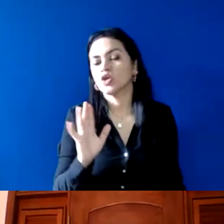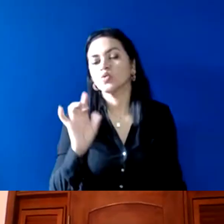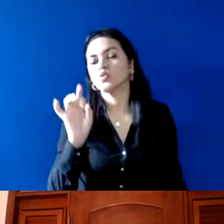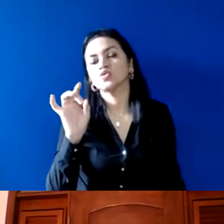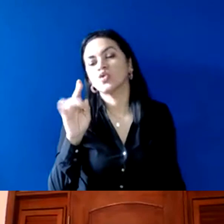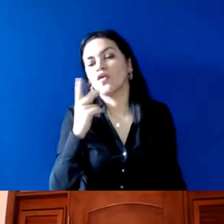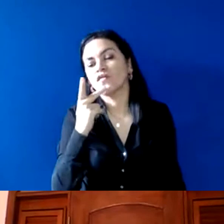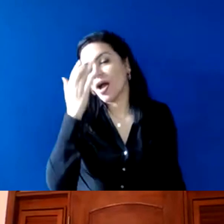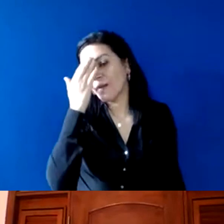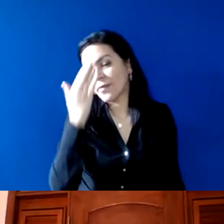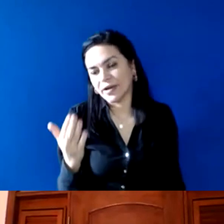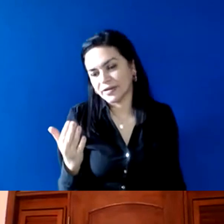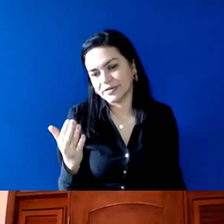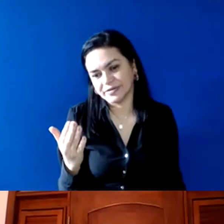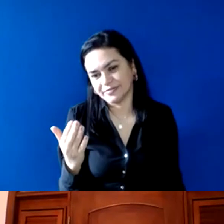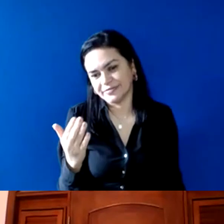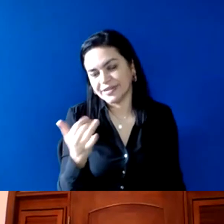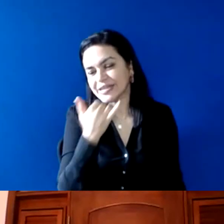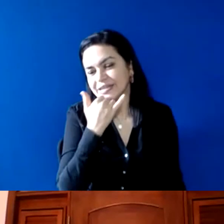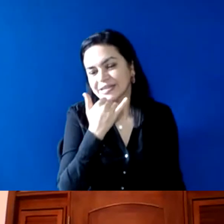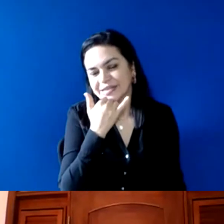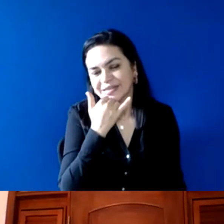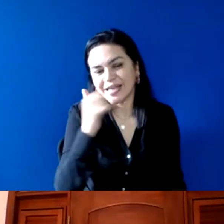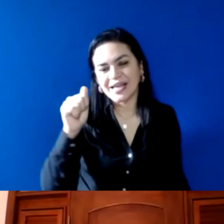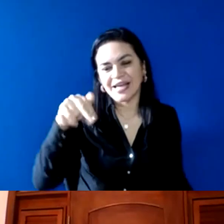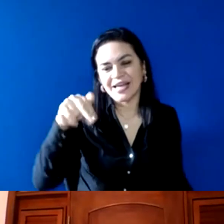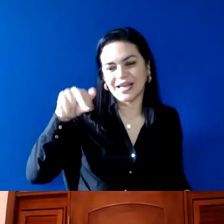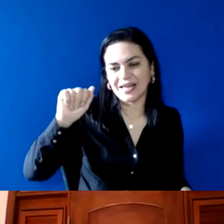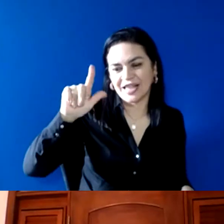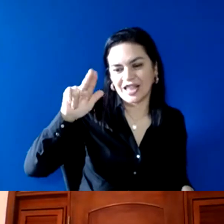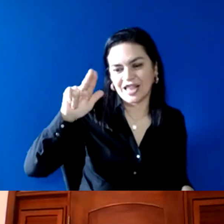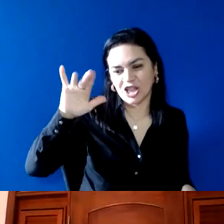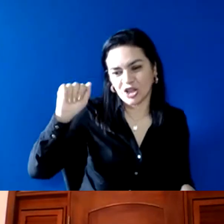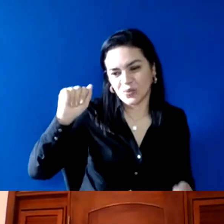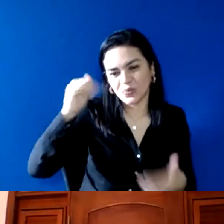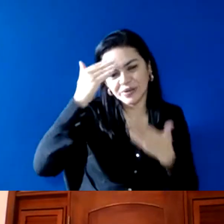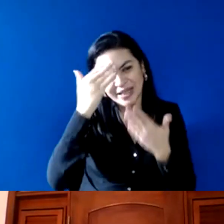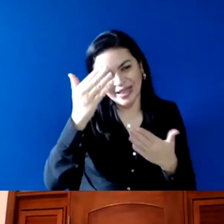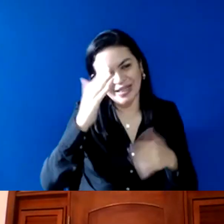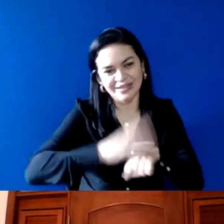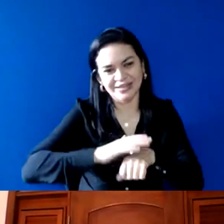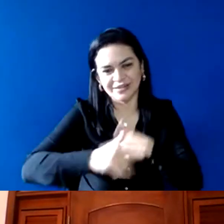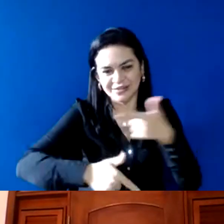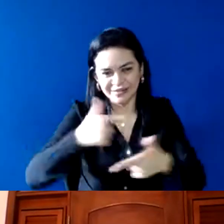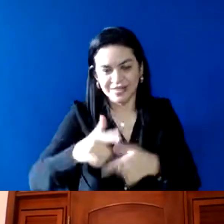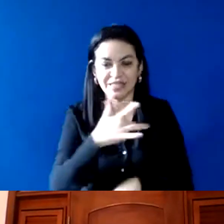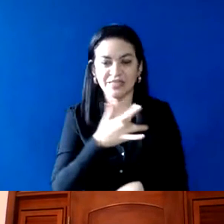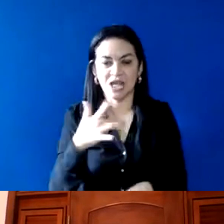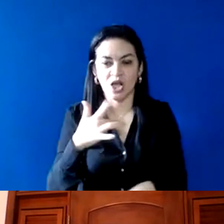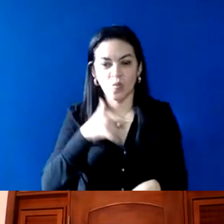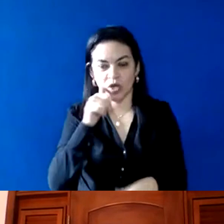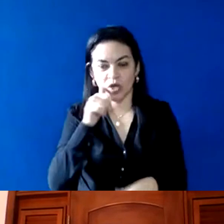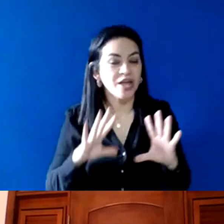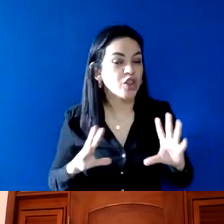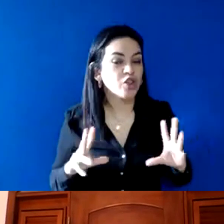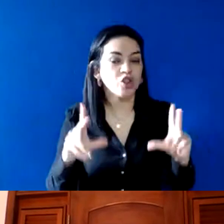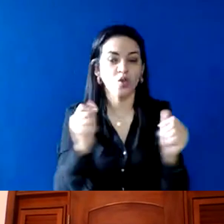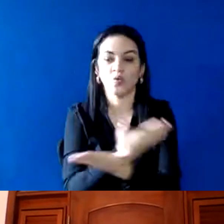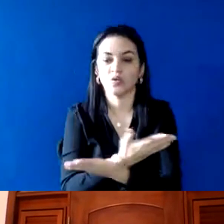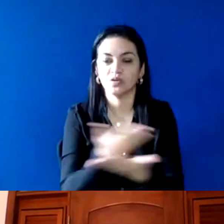então, agradecer mais uma vez a Ana Lúcia, essa brava guerreira de saúde das mulheres, a todos vocês,